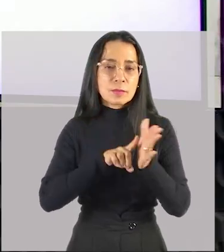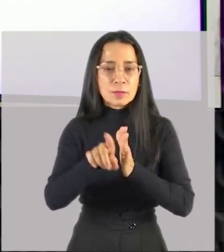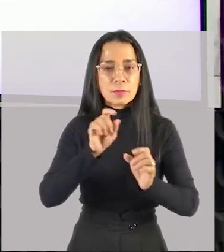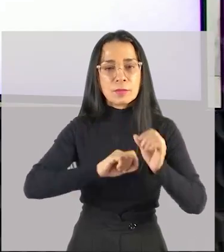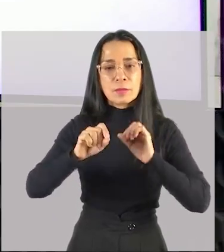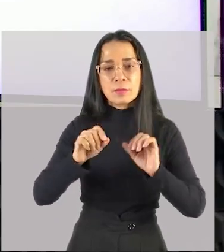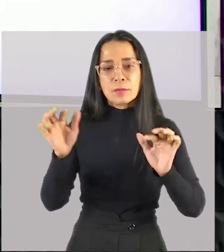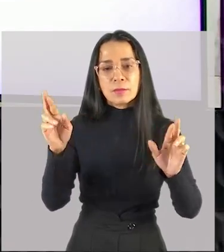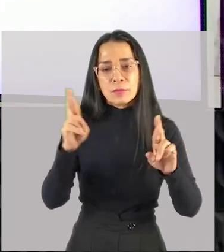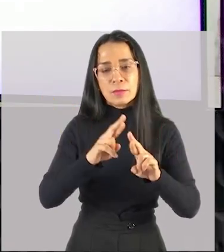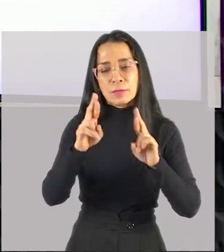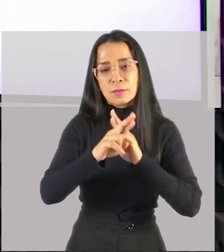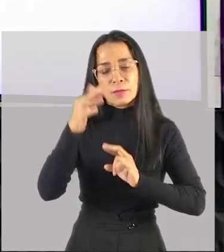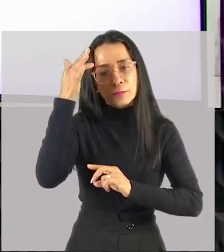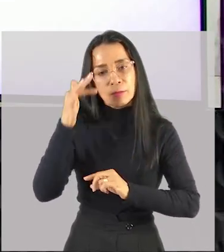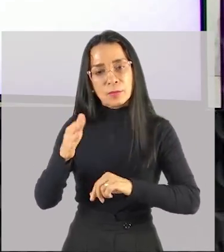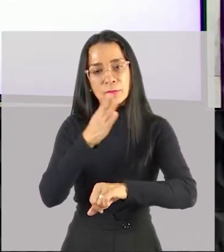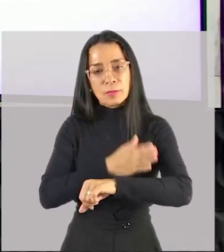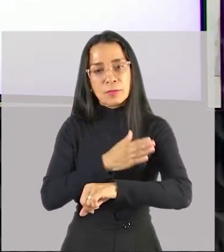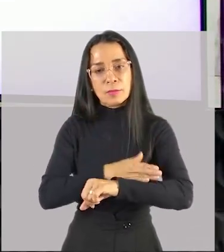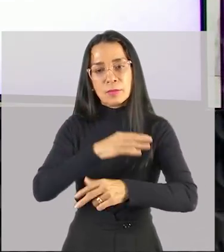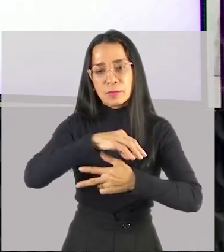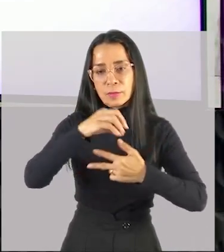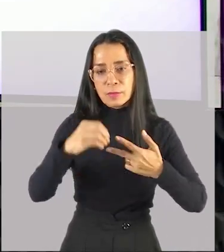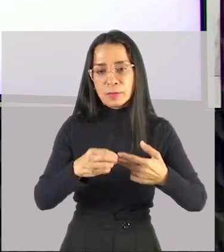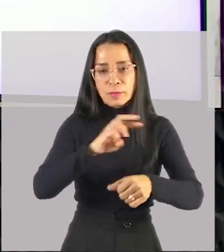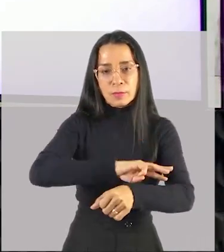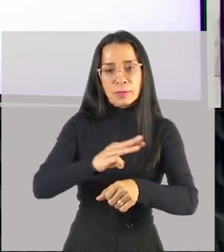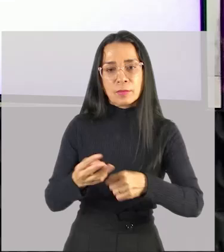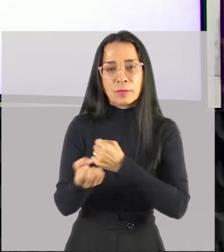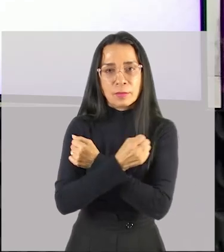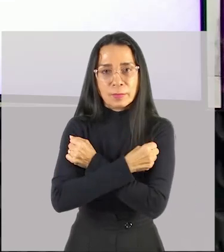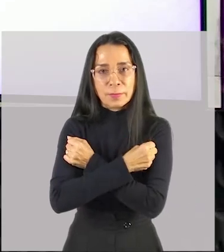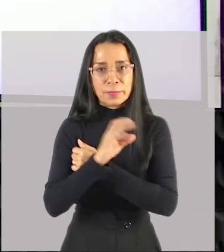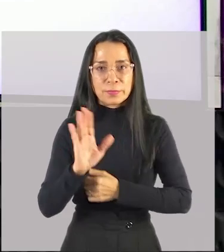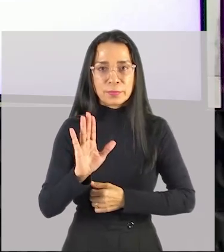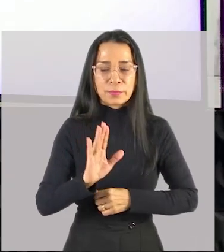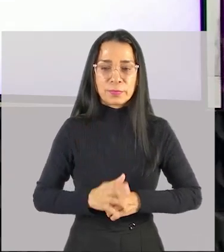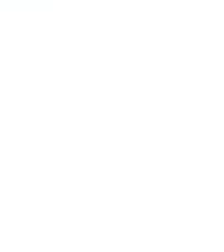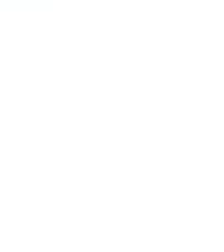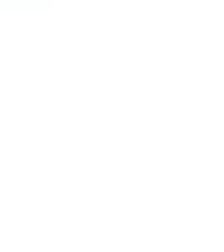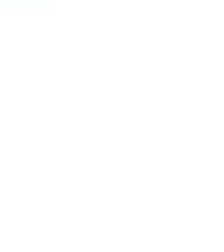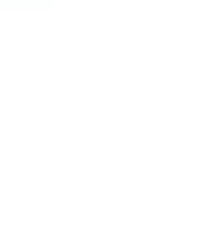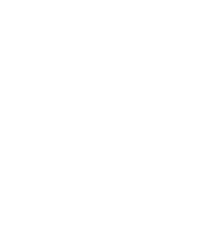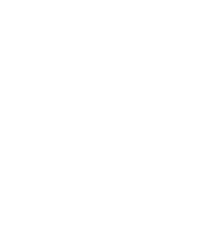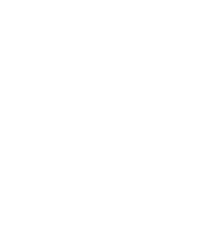no Enem e na UEMA. Então, aquele abraço e até a próxima!